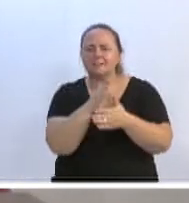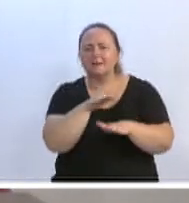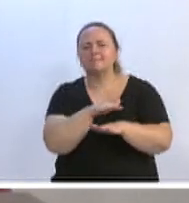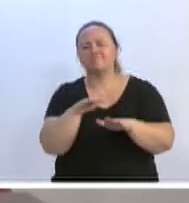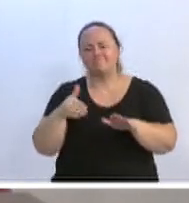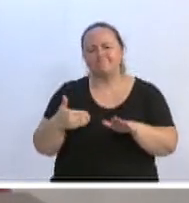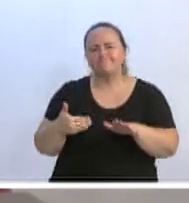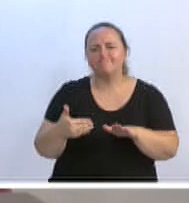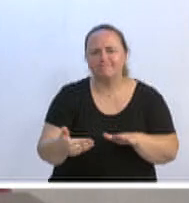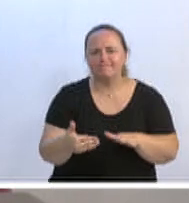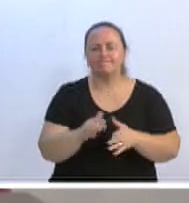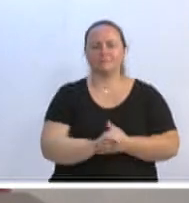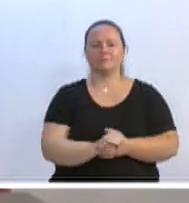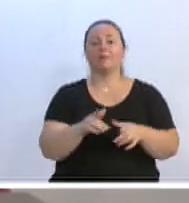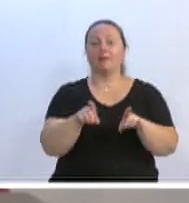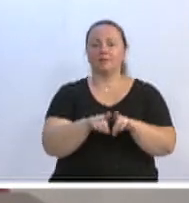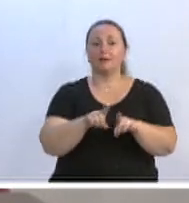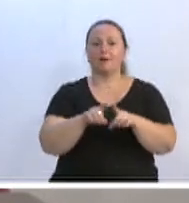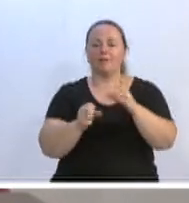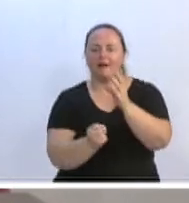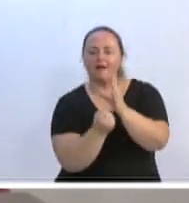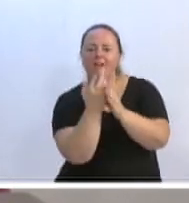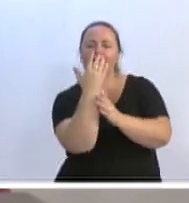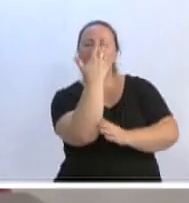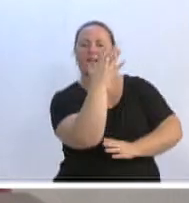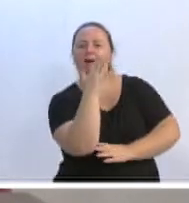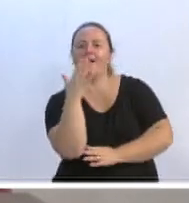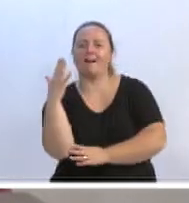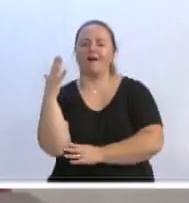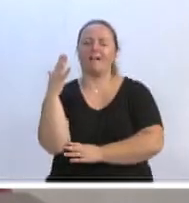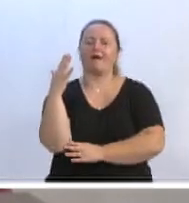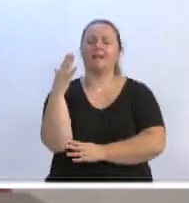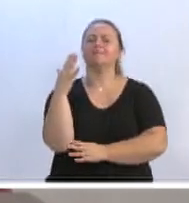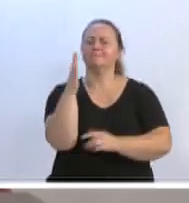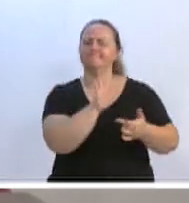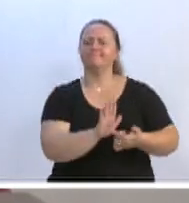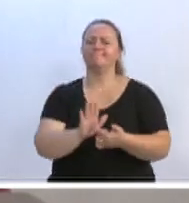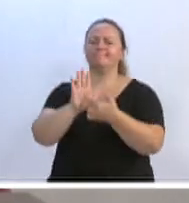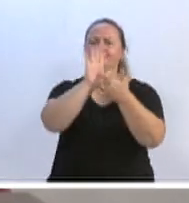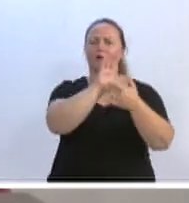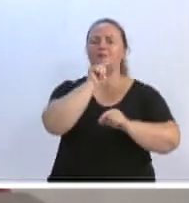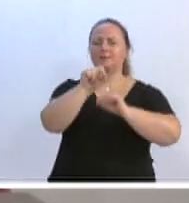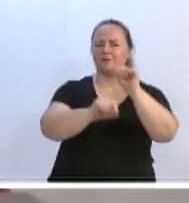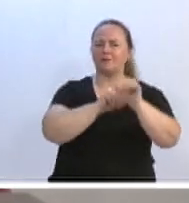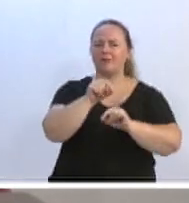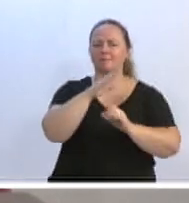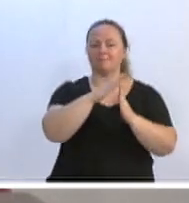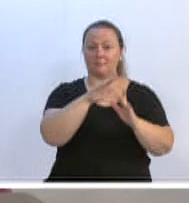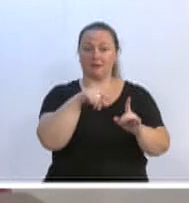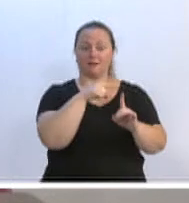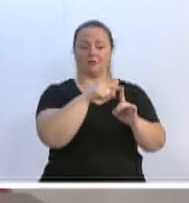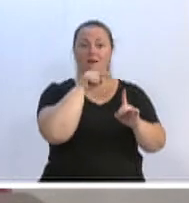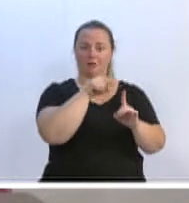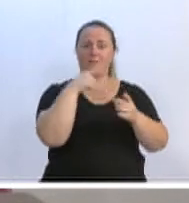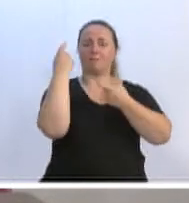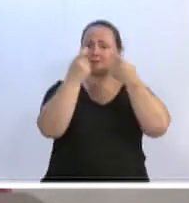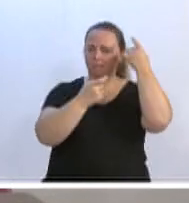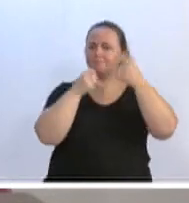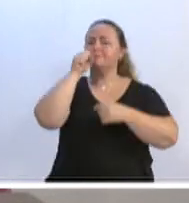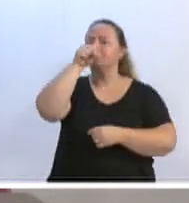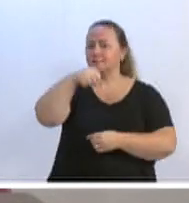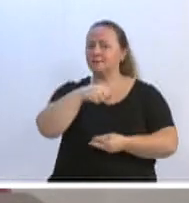demonstrando assim uma preocupação da Igreja com o aspecto social no contexto em que vivemos.